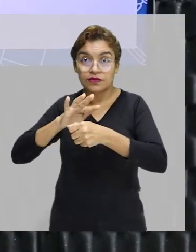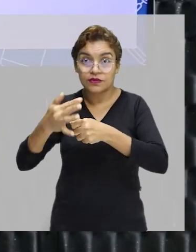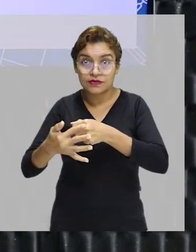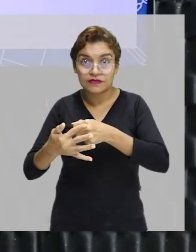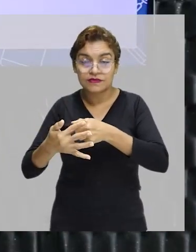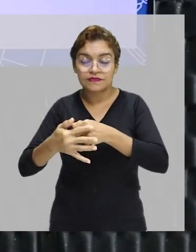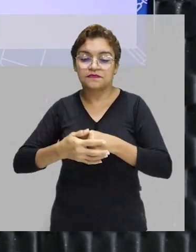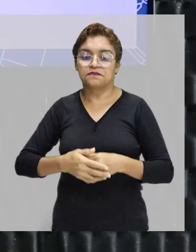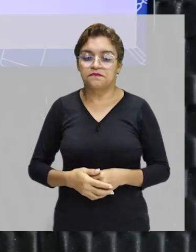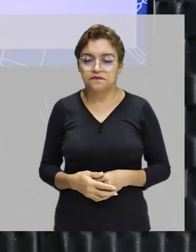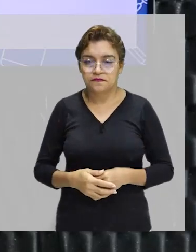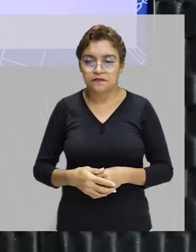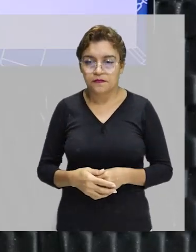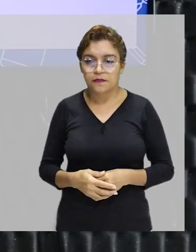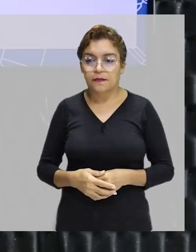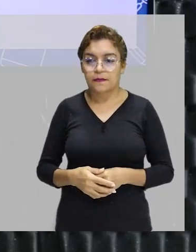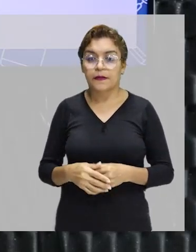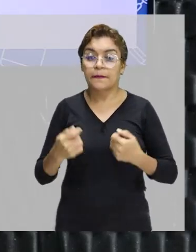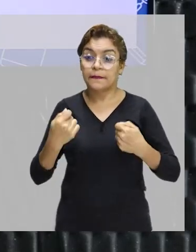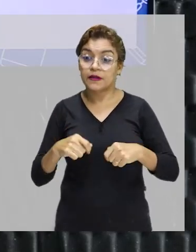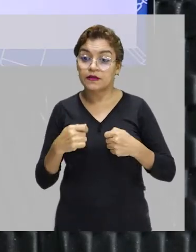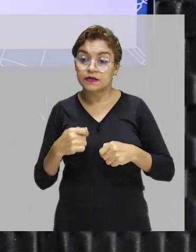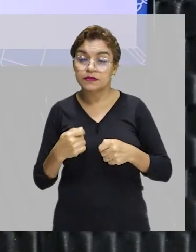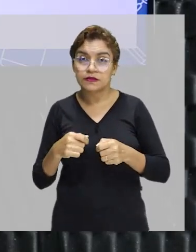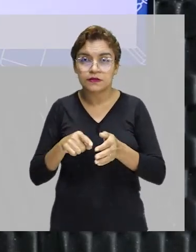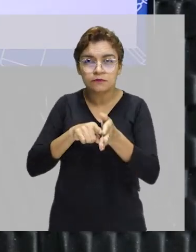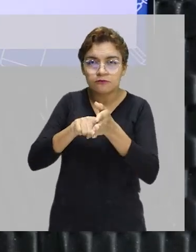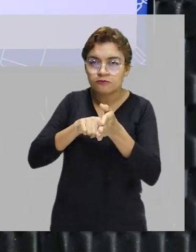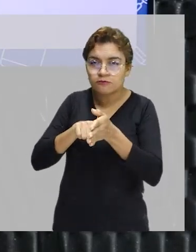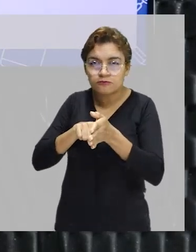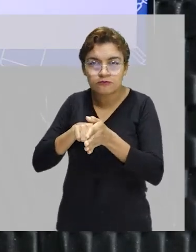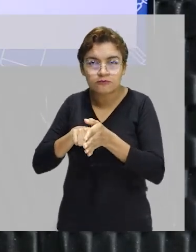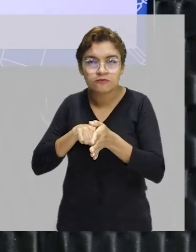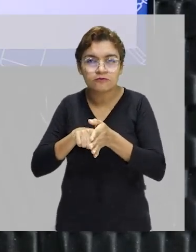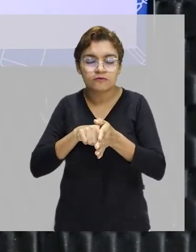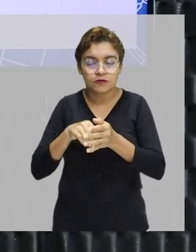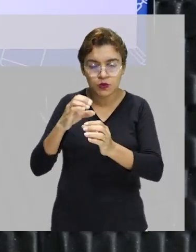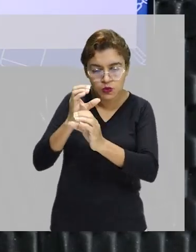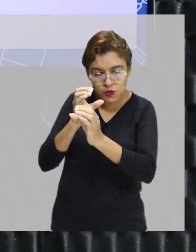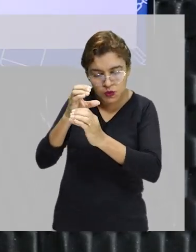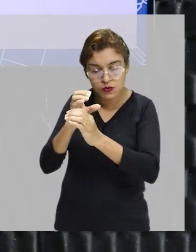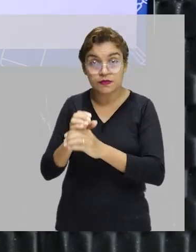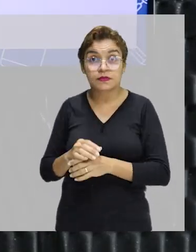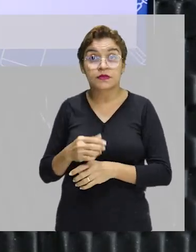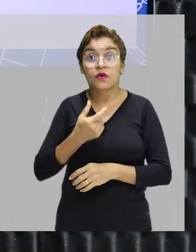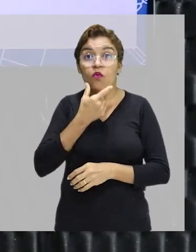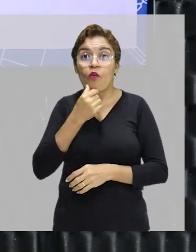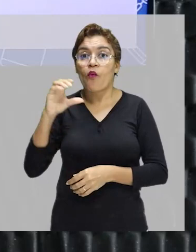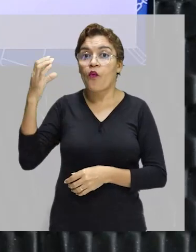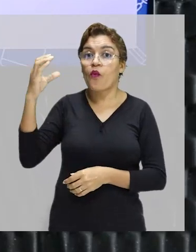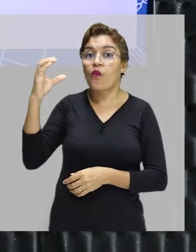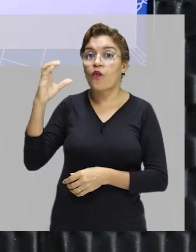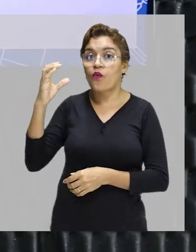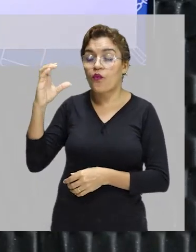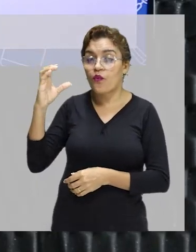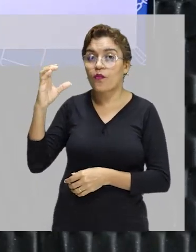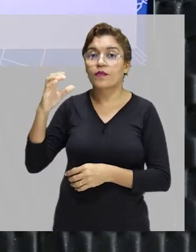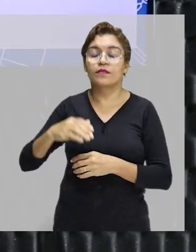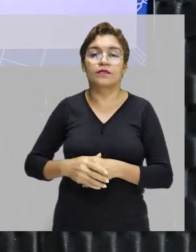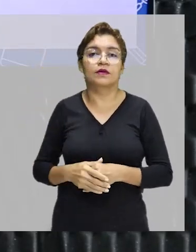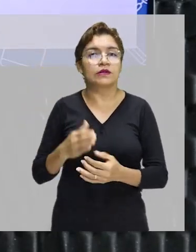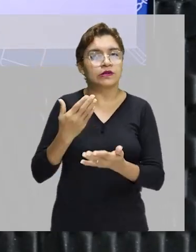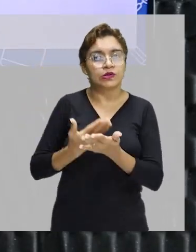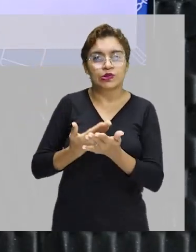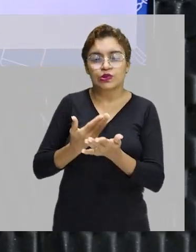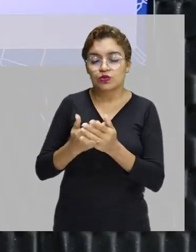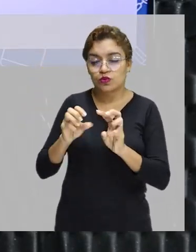certo? Foi necessária a observação de vários fatores. O cientista responsável por estudar que